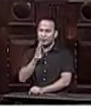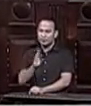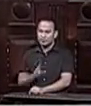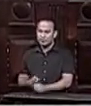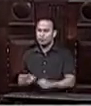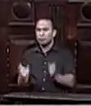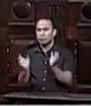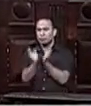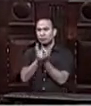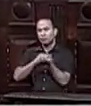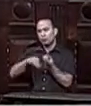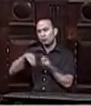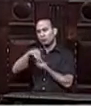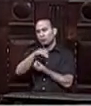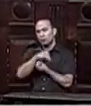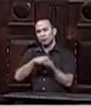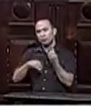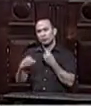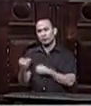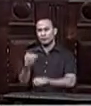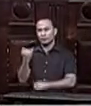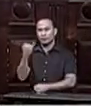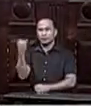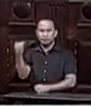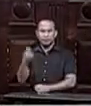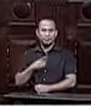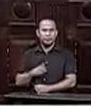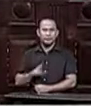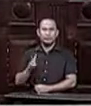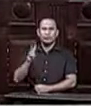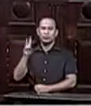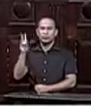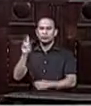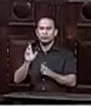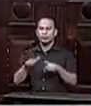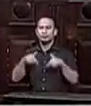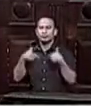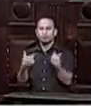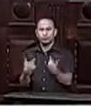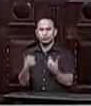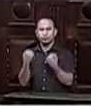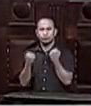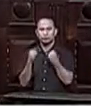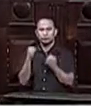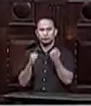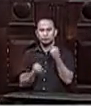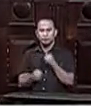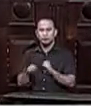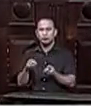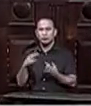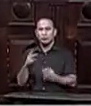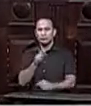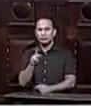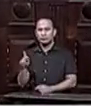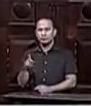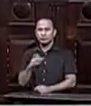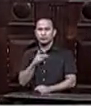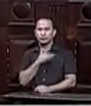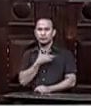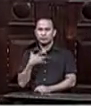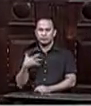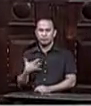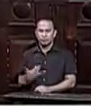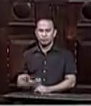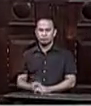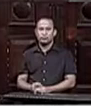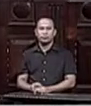um conjunto de comportamentos importantes que valorizam a atividade física como proteção da saúde e que valorizam a atividade física